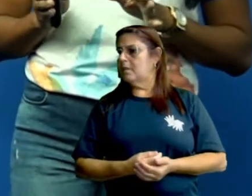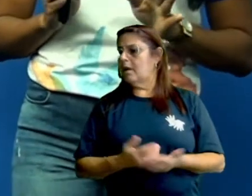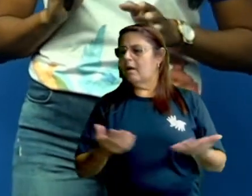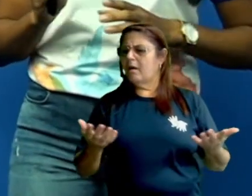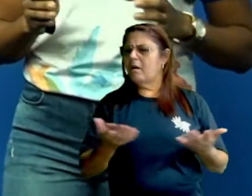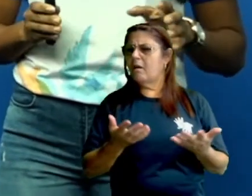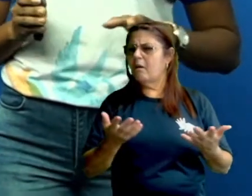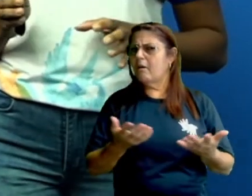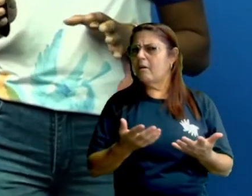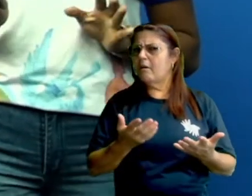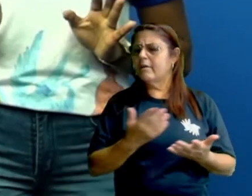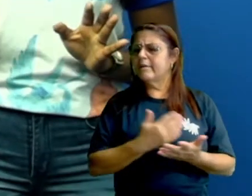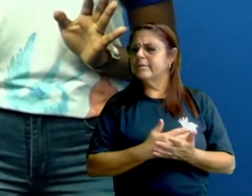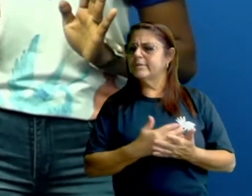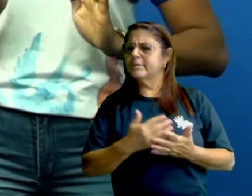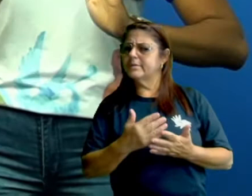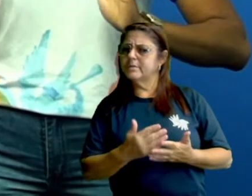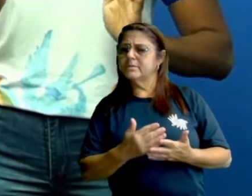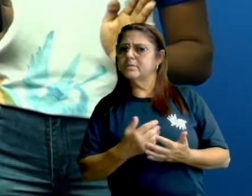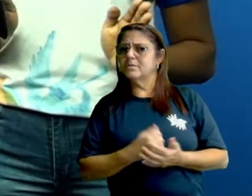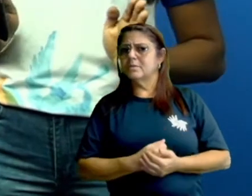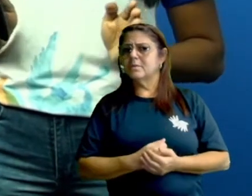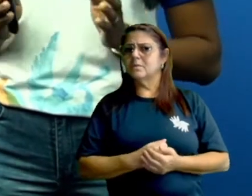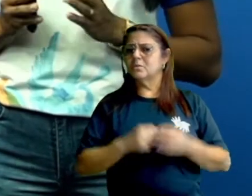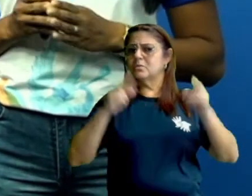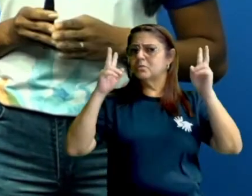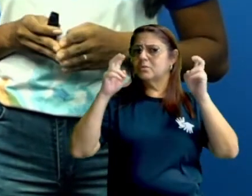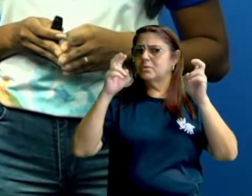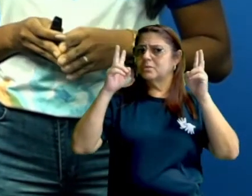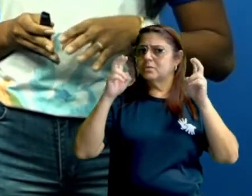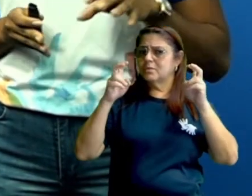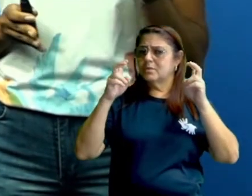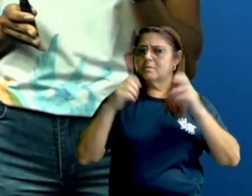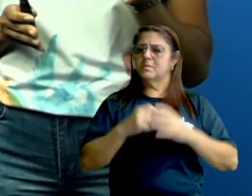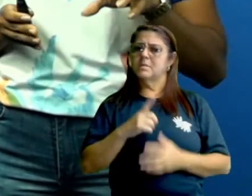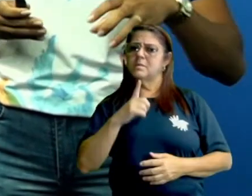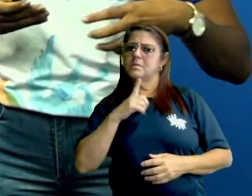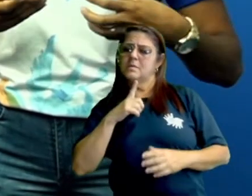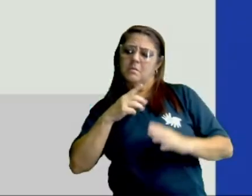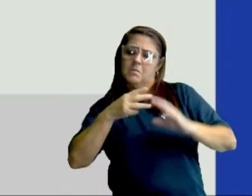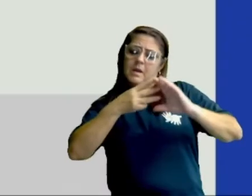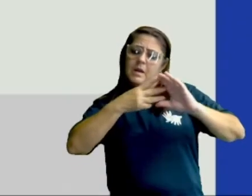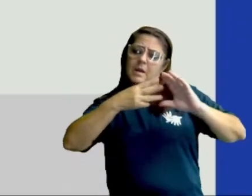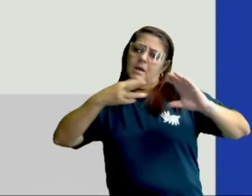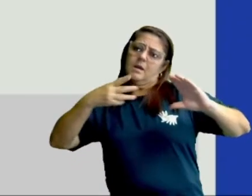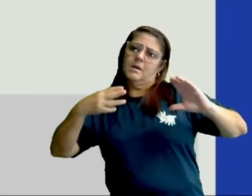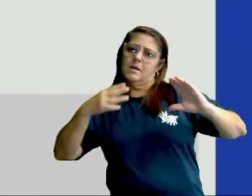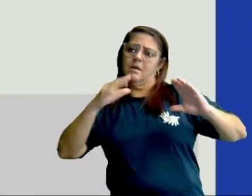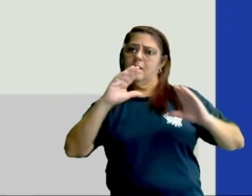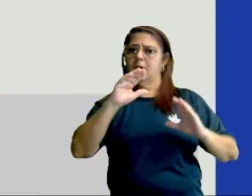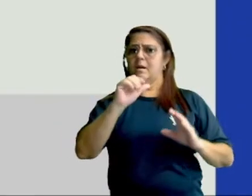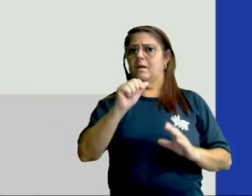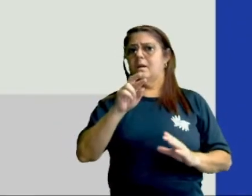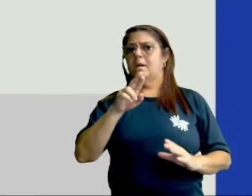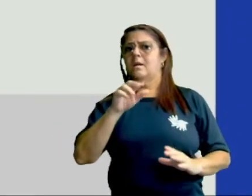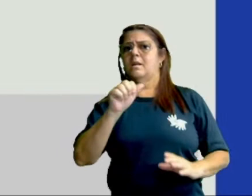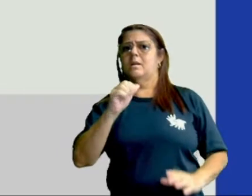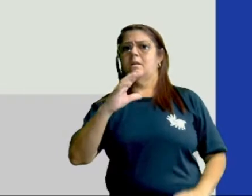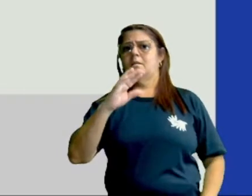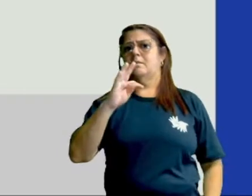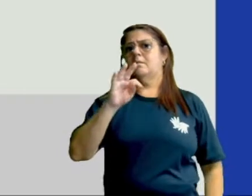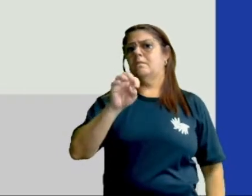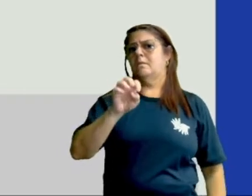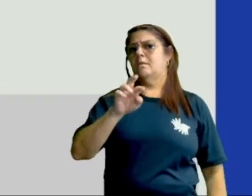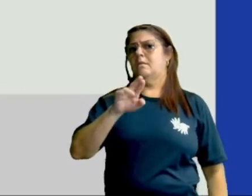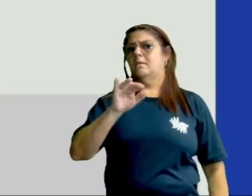Vê só, continuando o nosso assunto sobre o nosso tema da aula de hoje, nós temos as características, aquelas que são mais